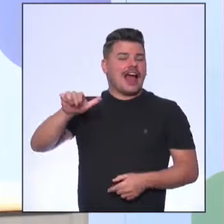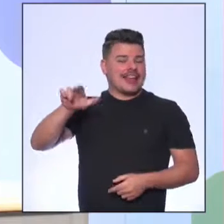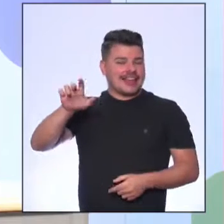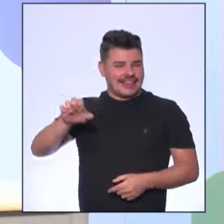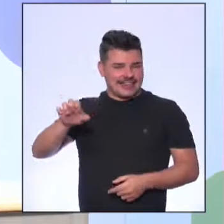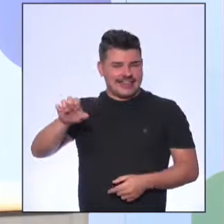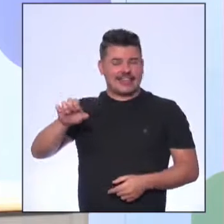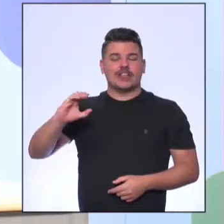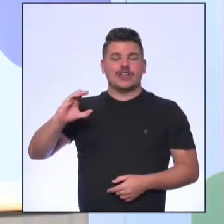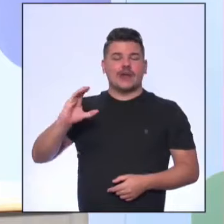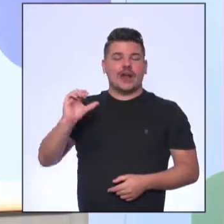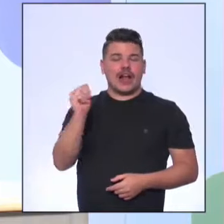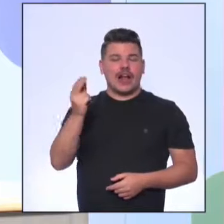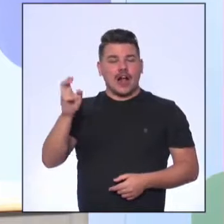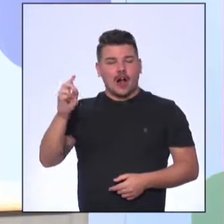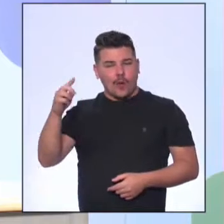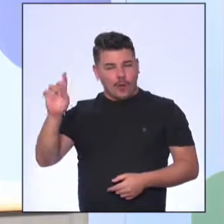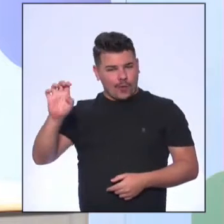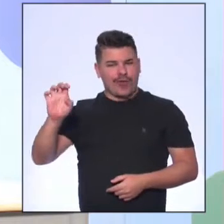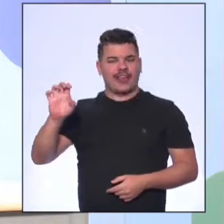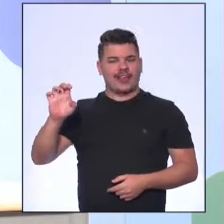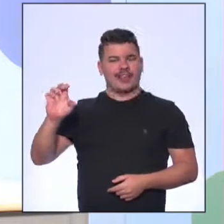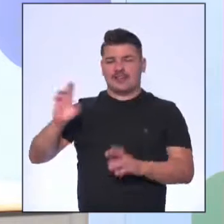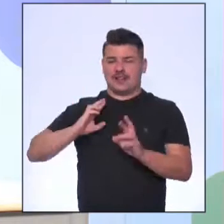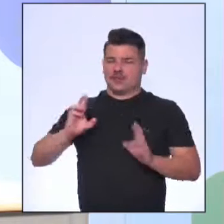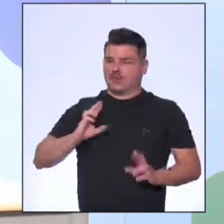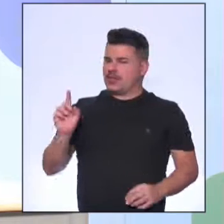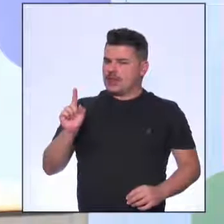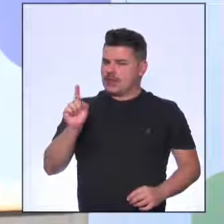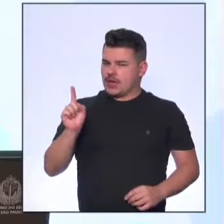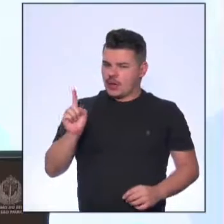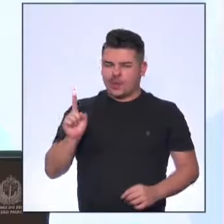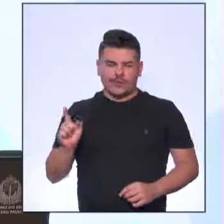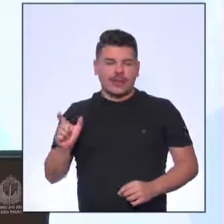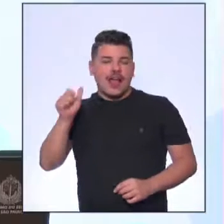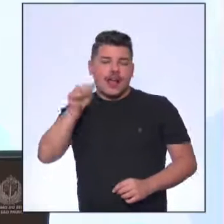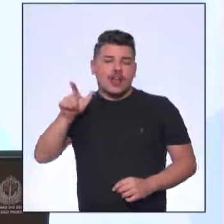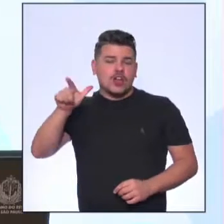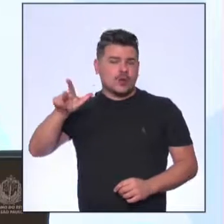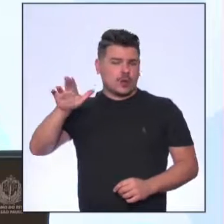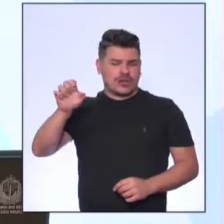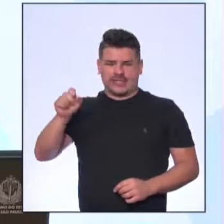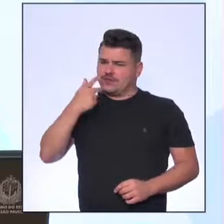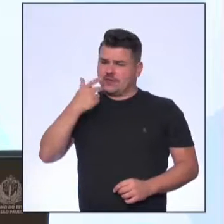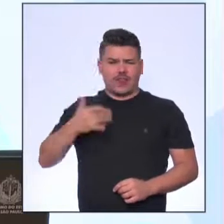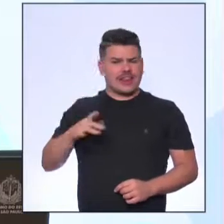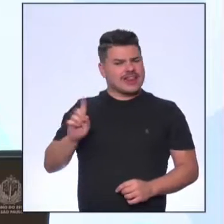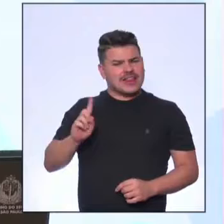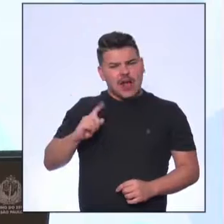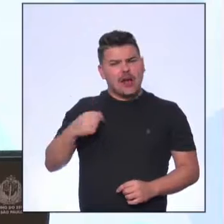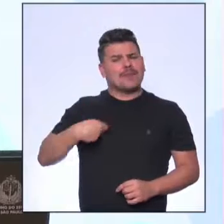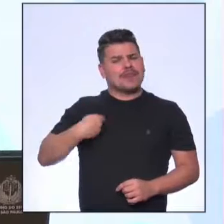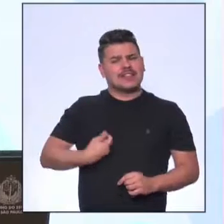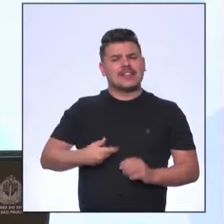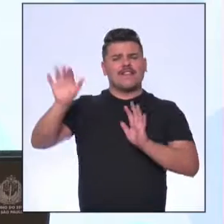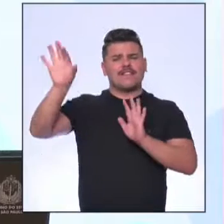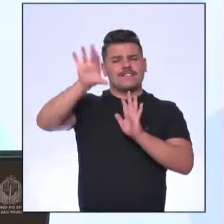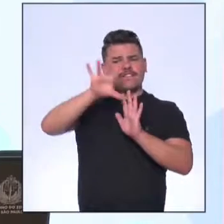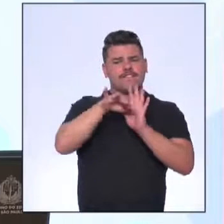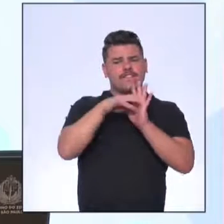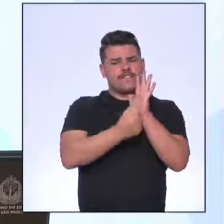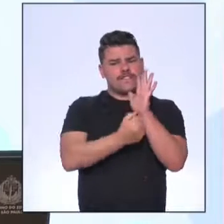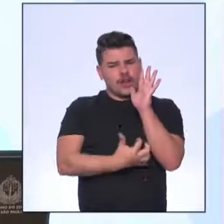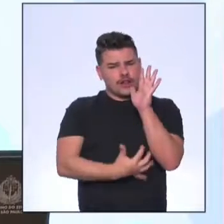O Richard, a Tawane e o Cauê disseram que não. A Luísa respondeu não, pois é preciso fazer a fotossíntese. Então,